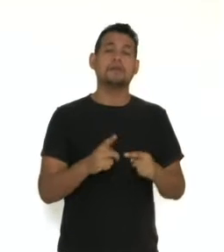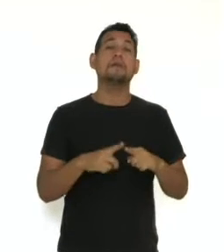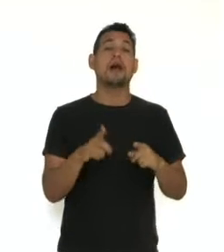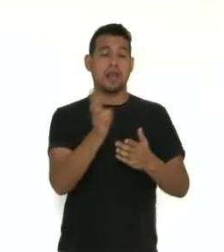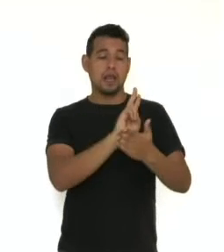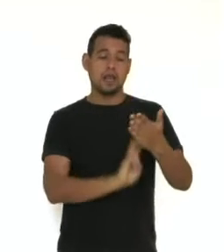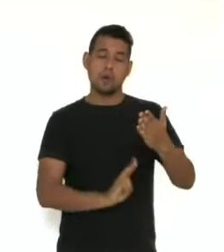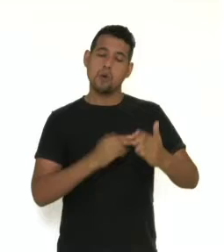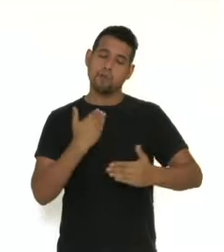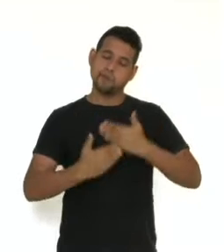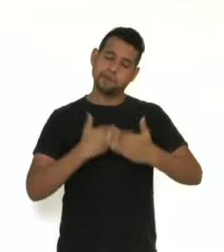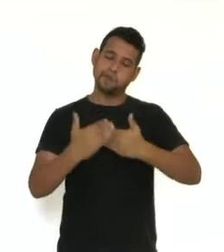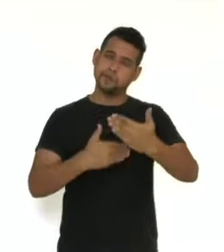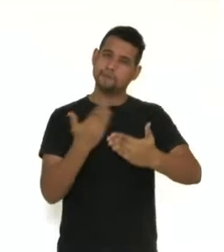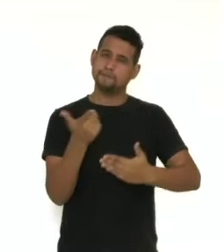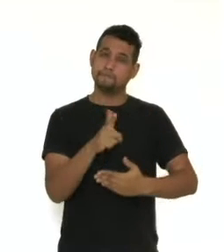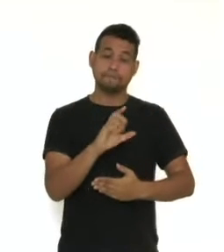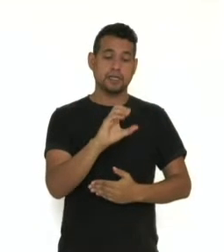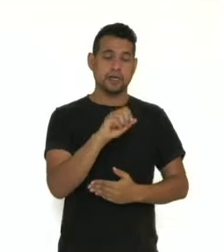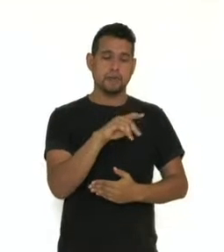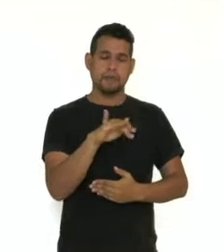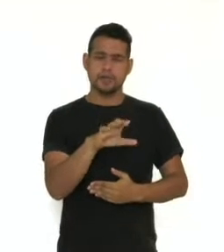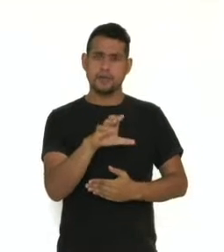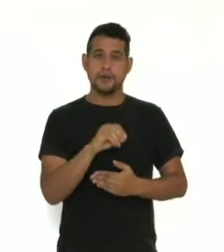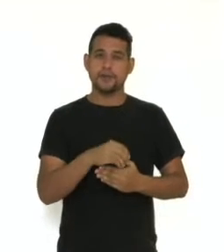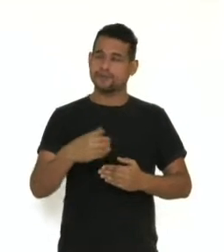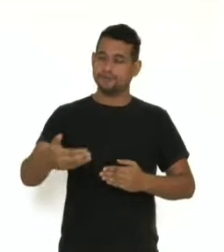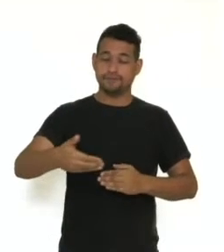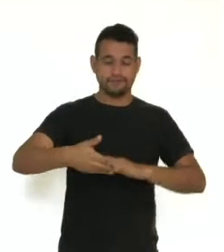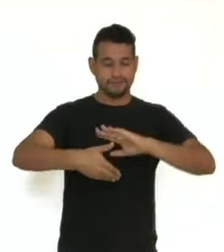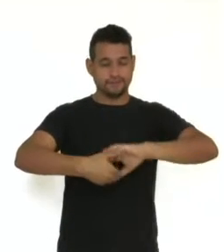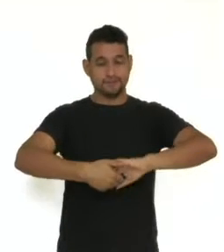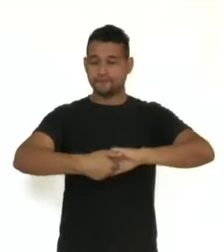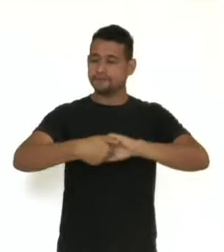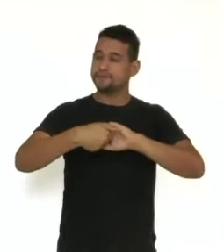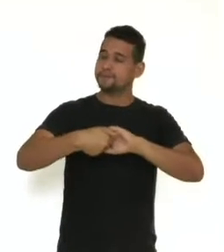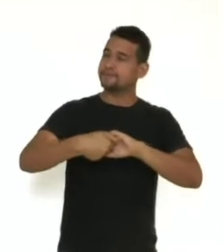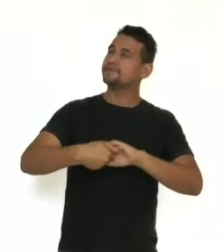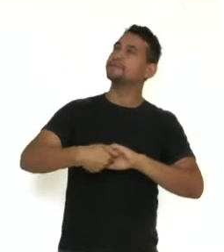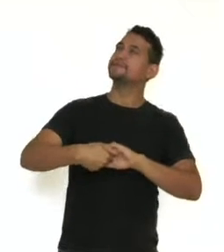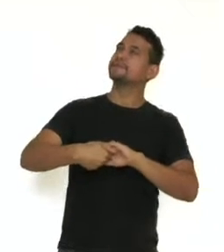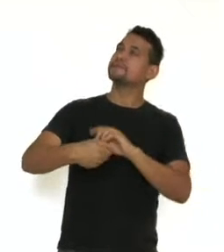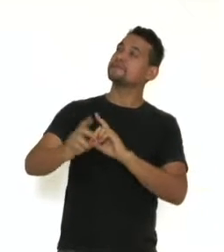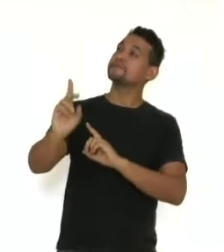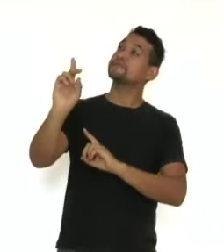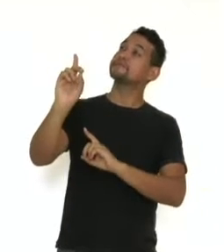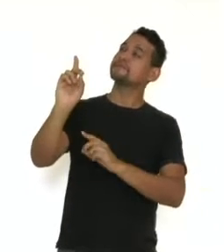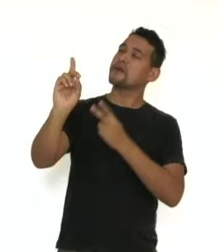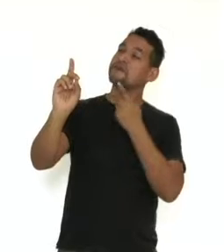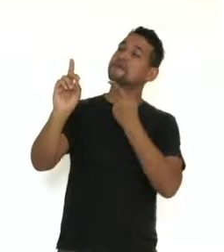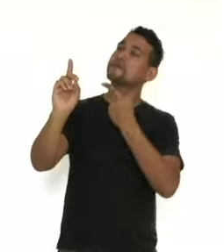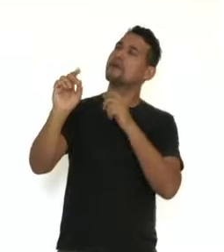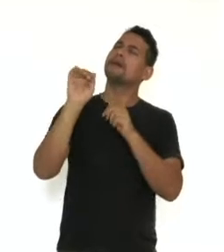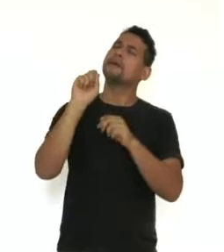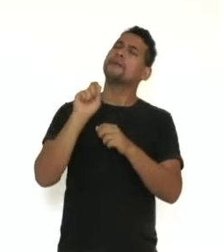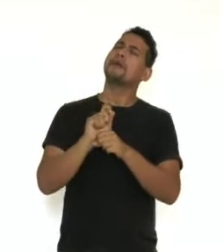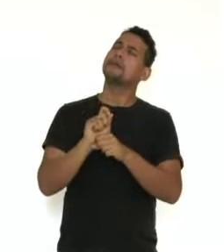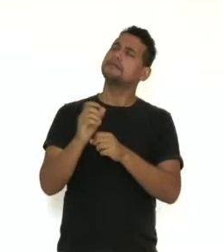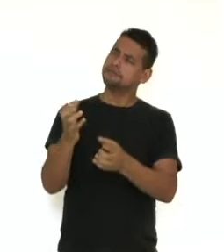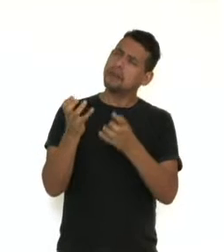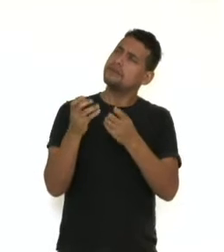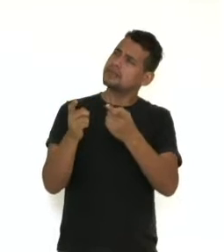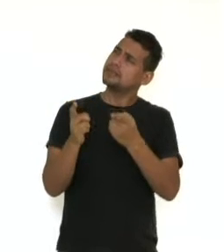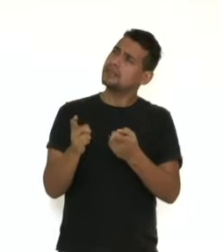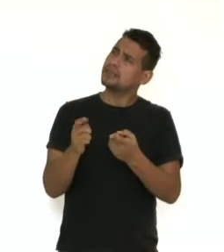com a leitura. Camilo pegou-lhe nas mãos e olhou para ela, sério e fixo. Jurou que lhe queria muito, que os